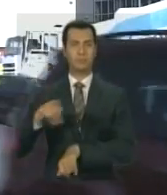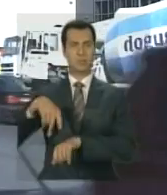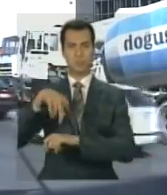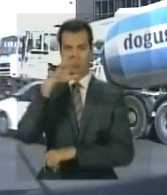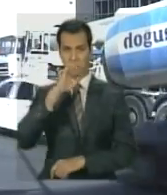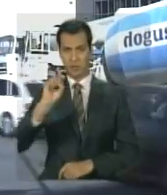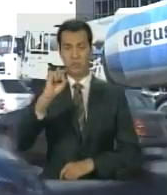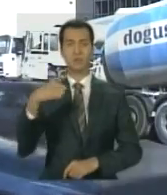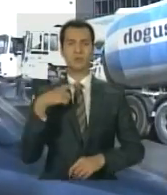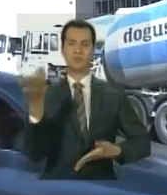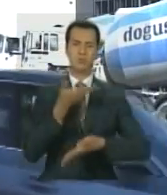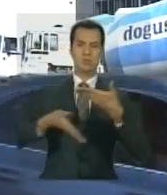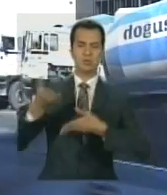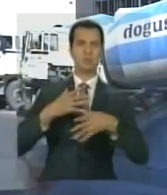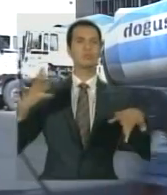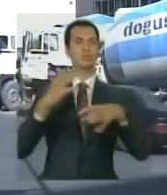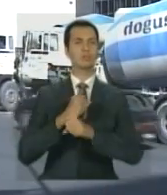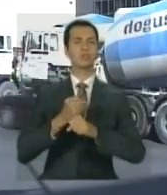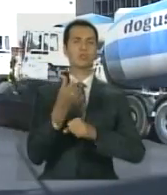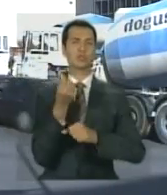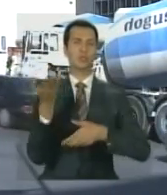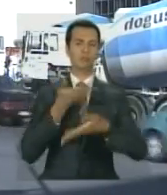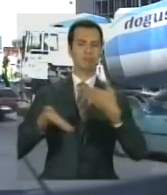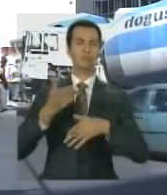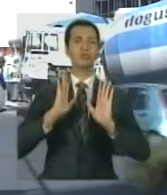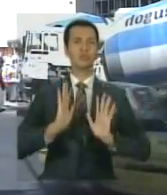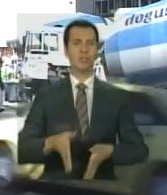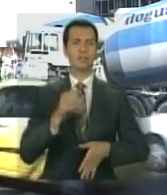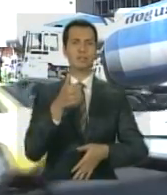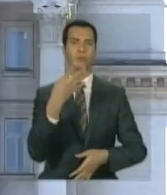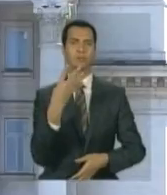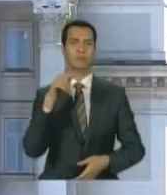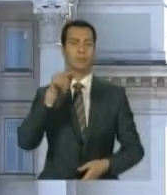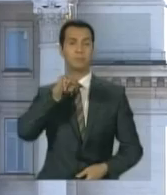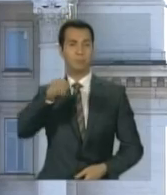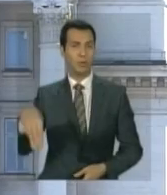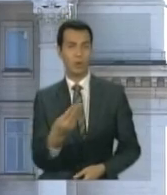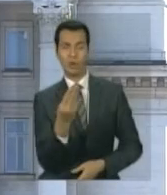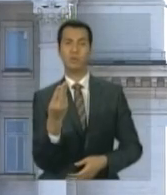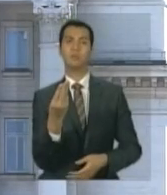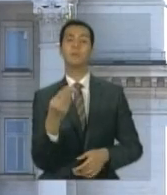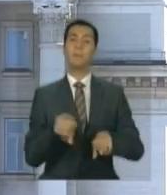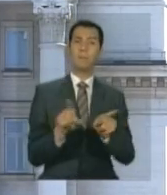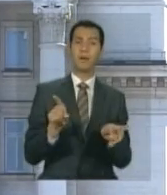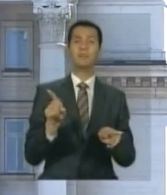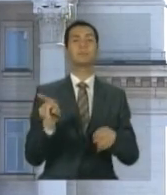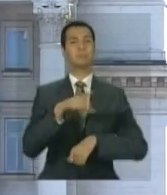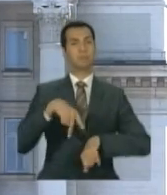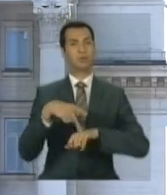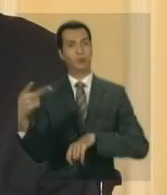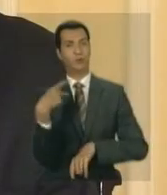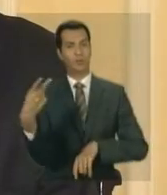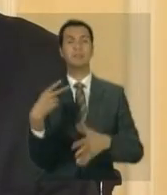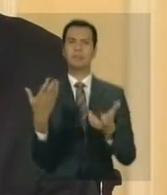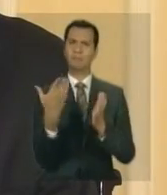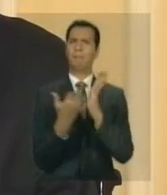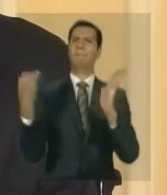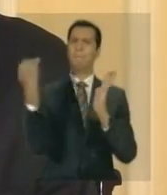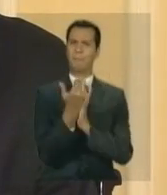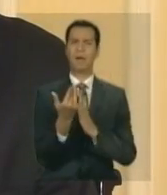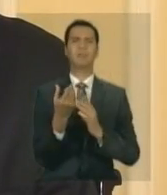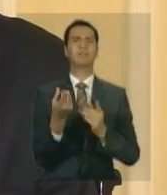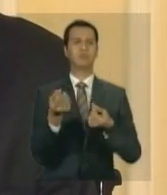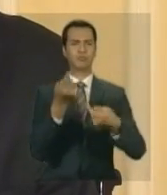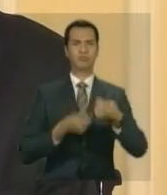atingiu 147 milhões de dólares em 2010, mas os dois países querem aumentar essa cifra. Para isso, segundo o Ministério das